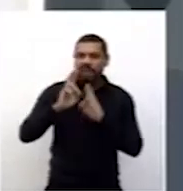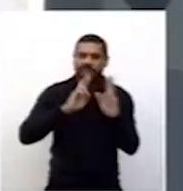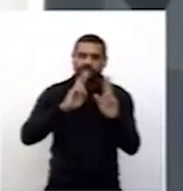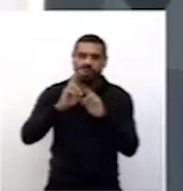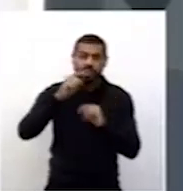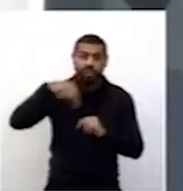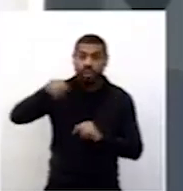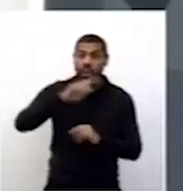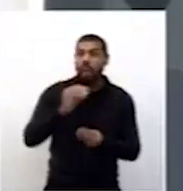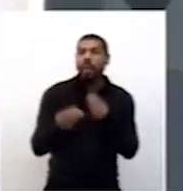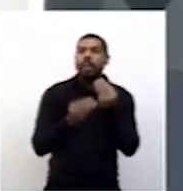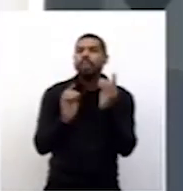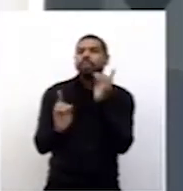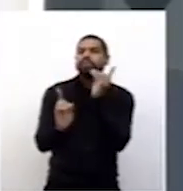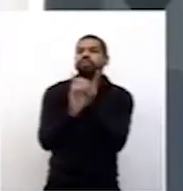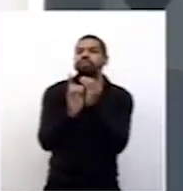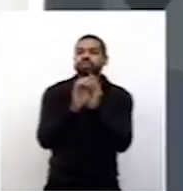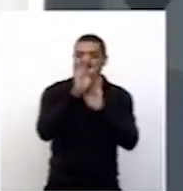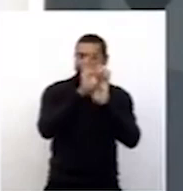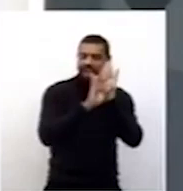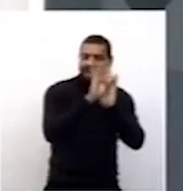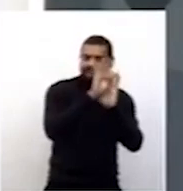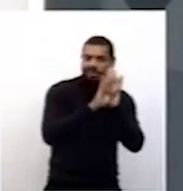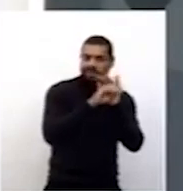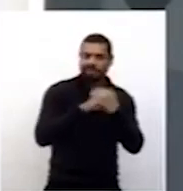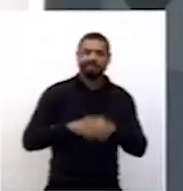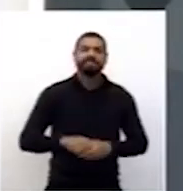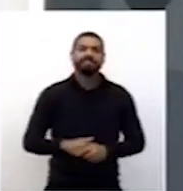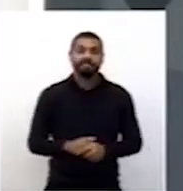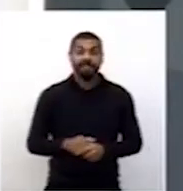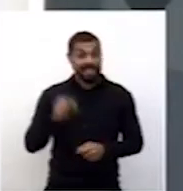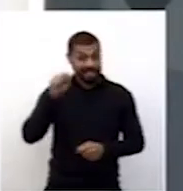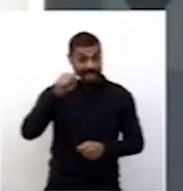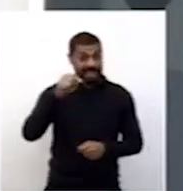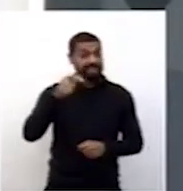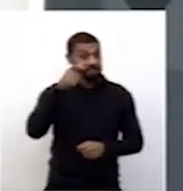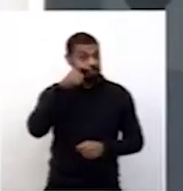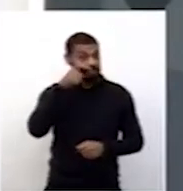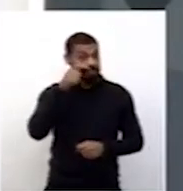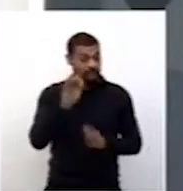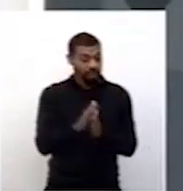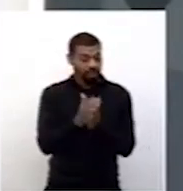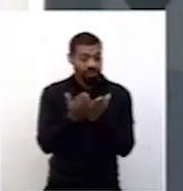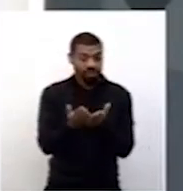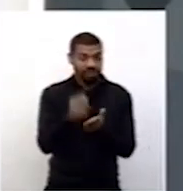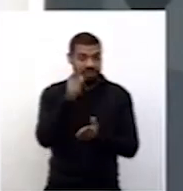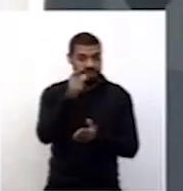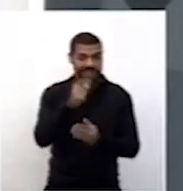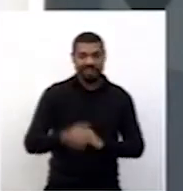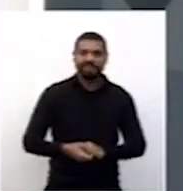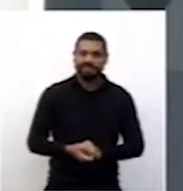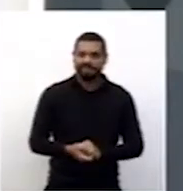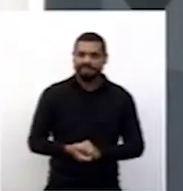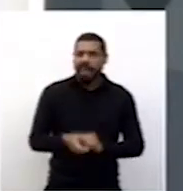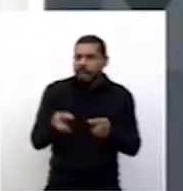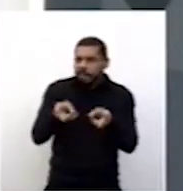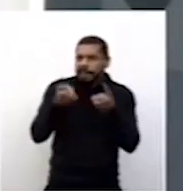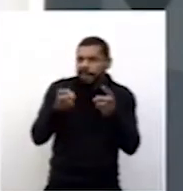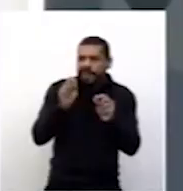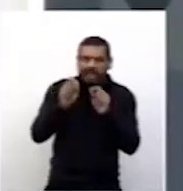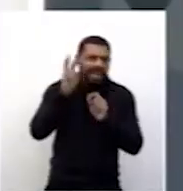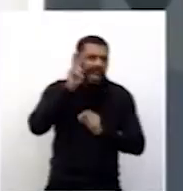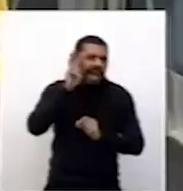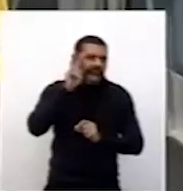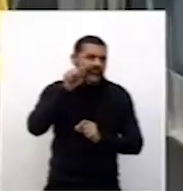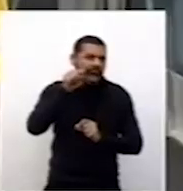descobrirem onde que nós encontramos este gênero de texto que está aí no livro de vocês. Olha bem, lembra que eu pedi para